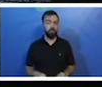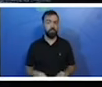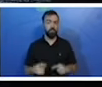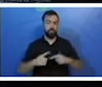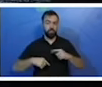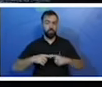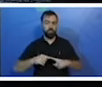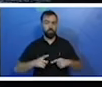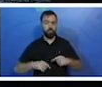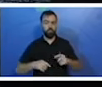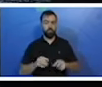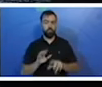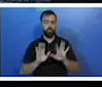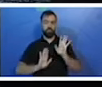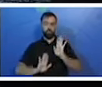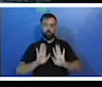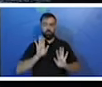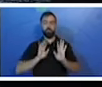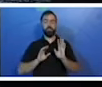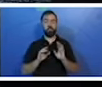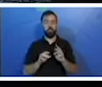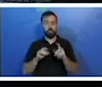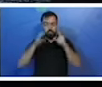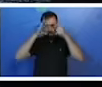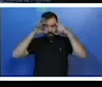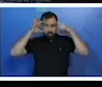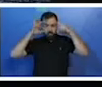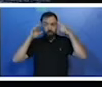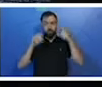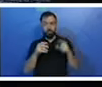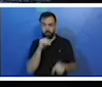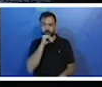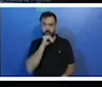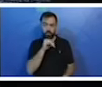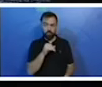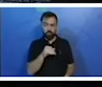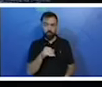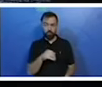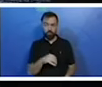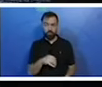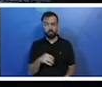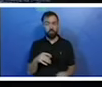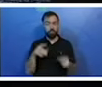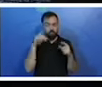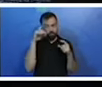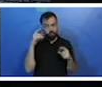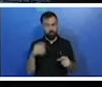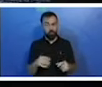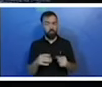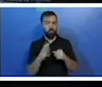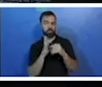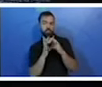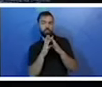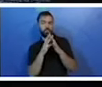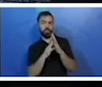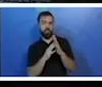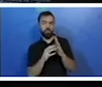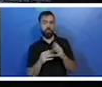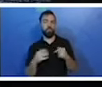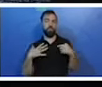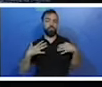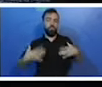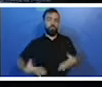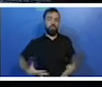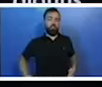equipamentos de proteção para não ter perigo de acontecer qualquer acidente que seja, como máscaras, luvas e